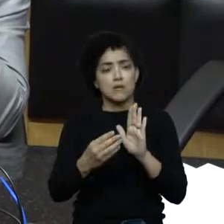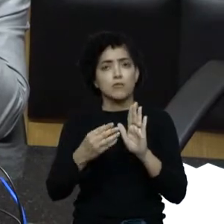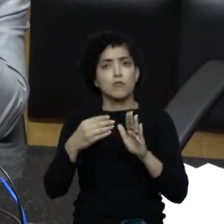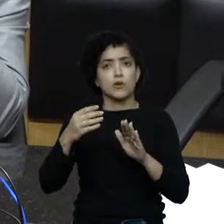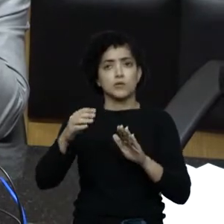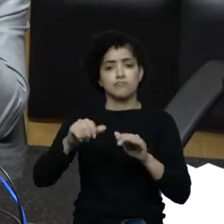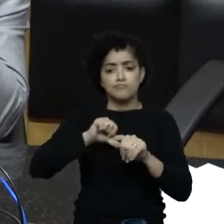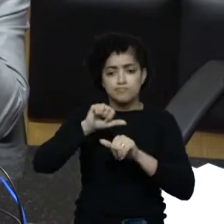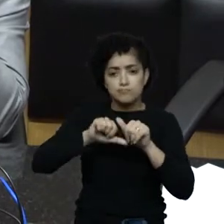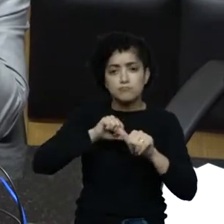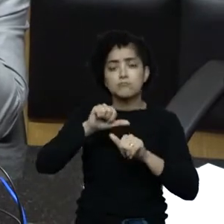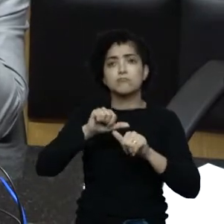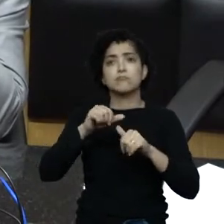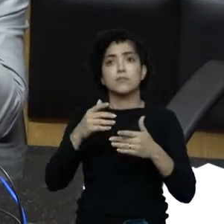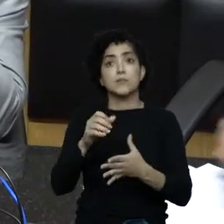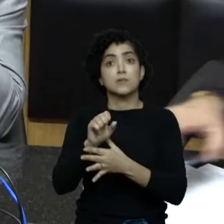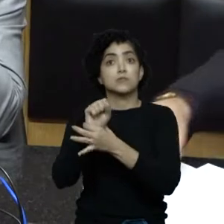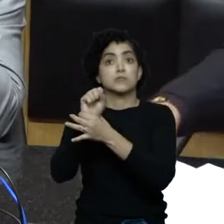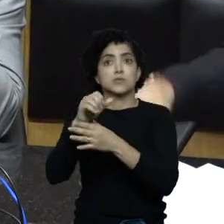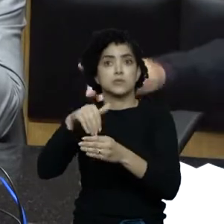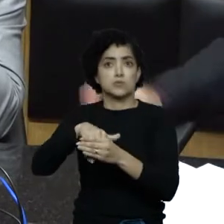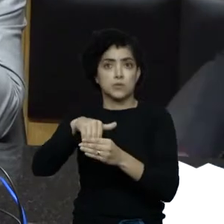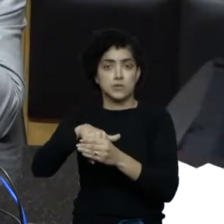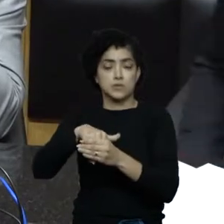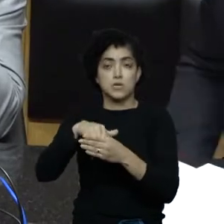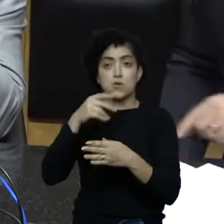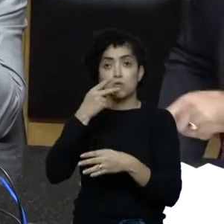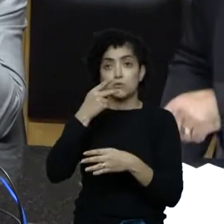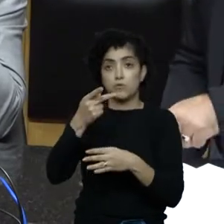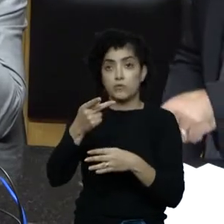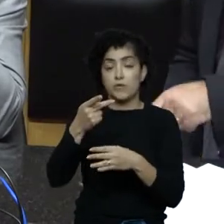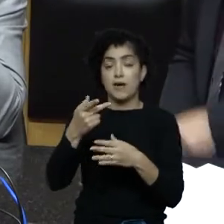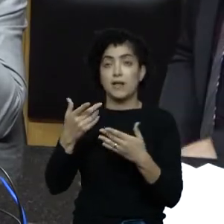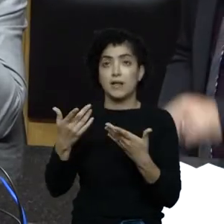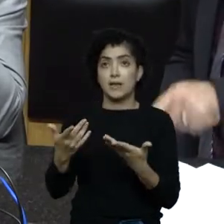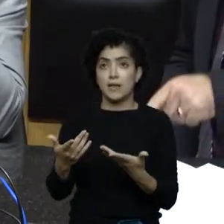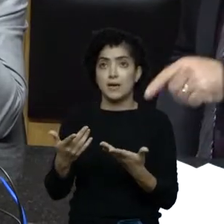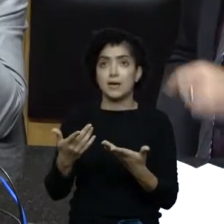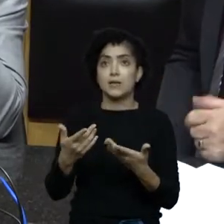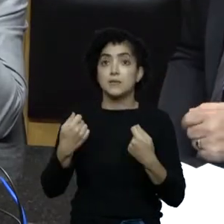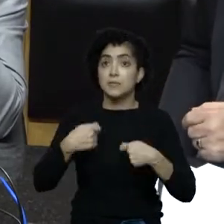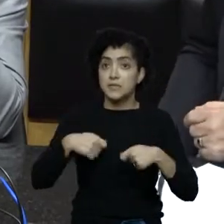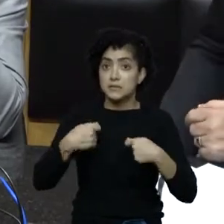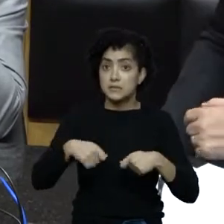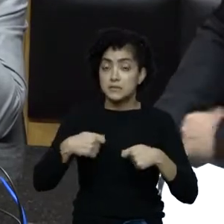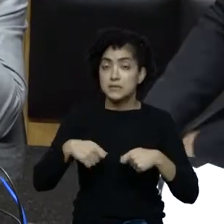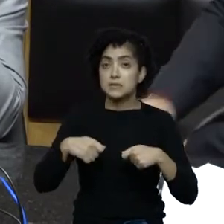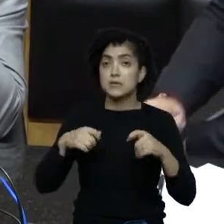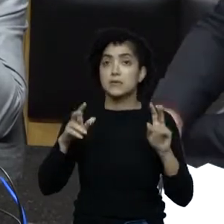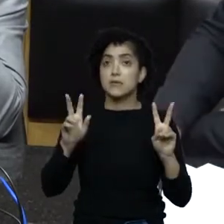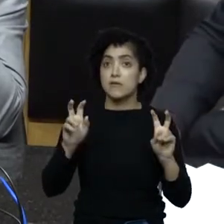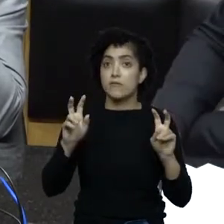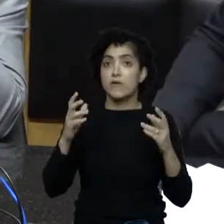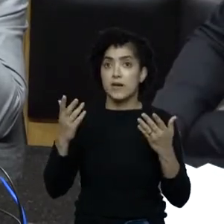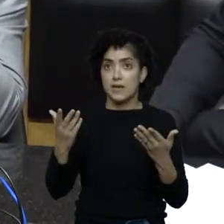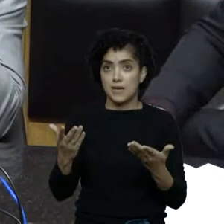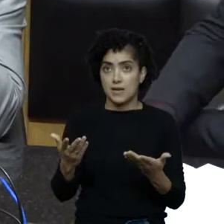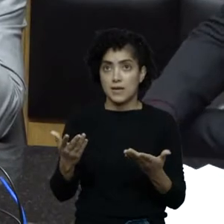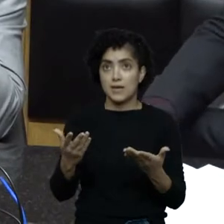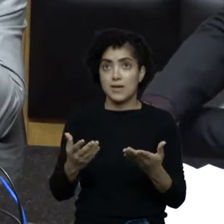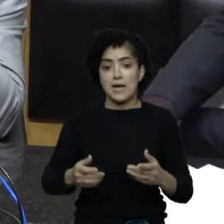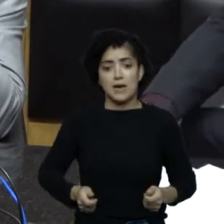Parlamento e deu segurança para votar quando se fala aqui também e cabe fazer um parênteses que geramos